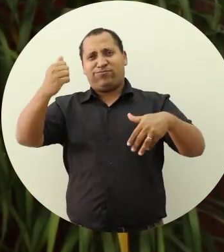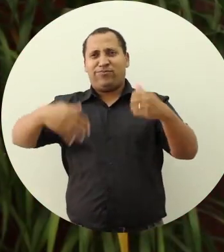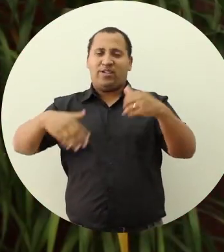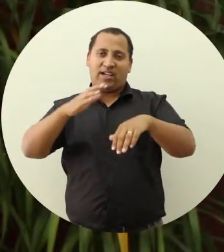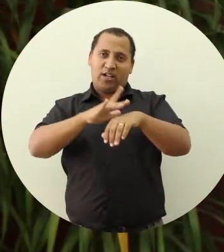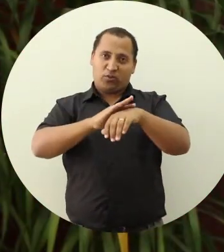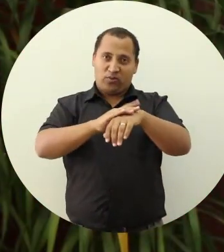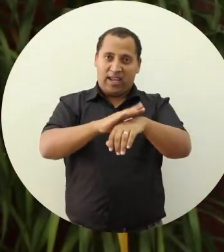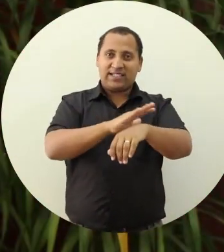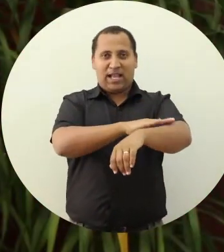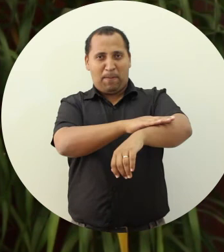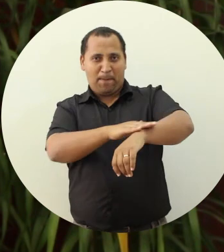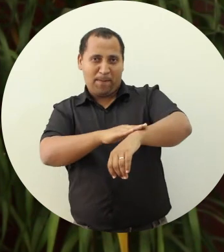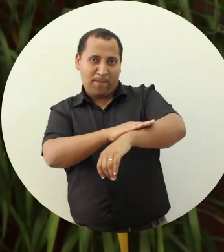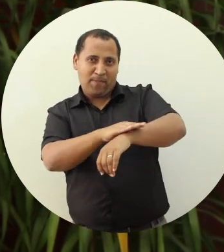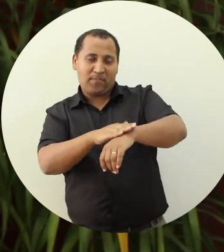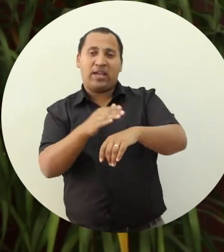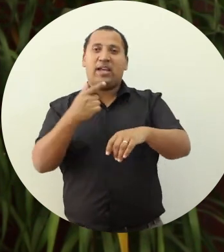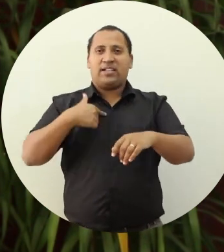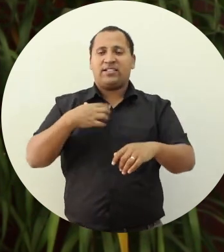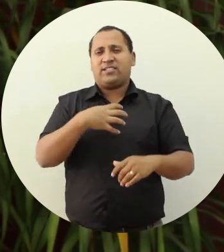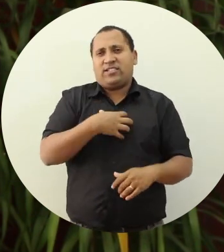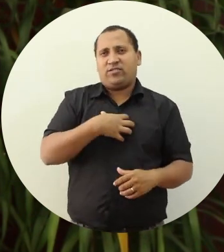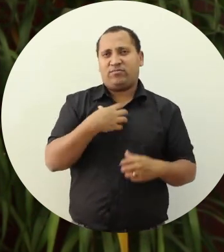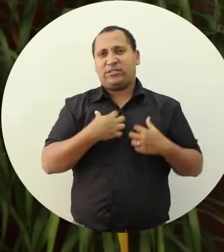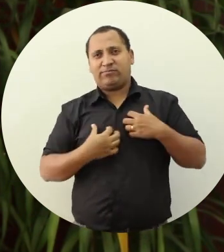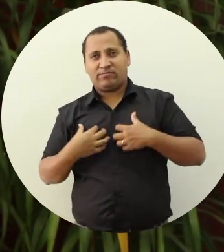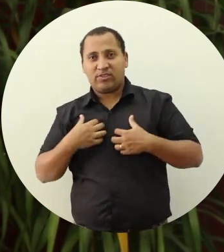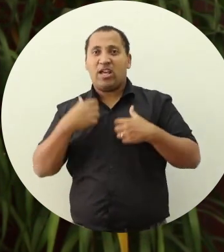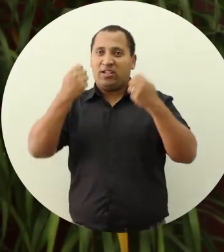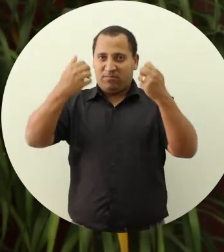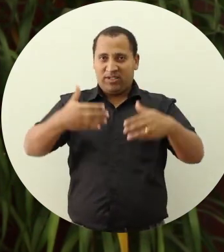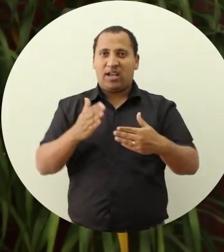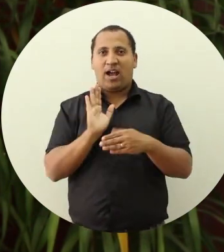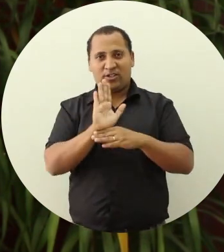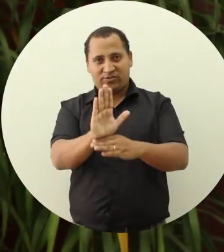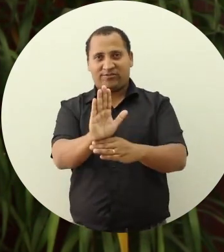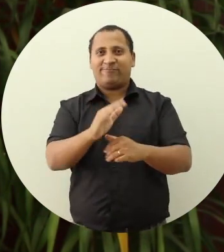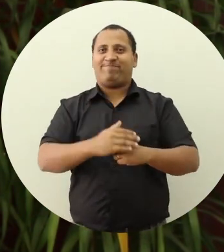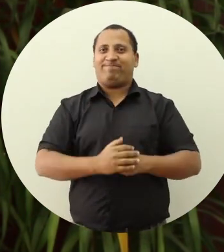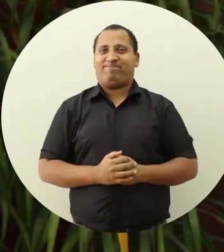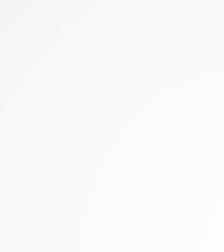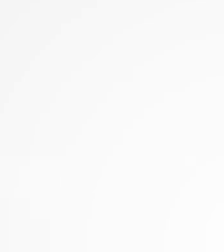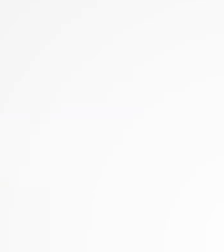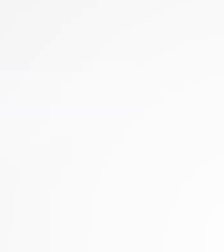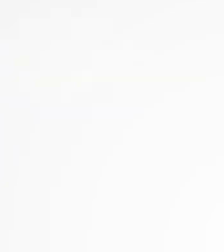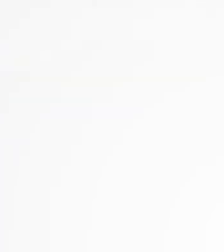brevemente sobre as doenças dermatológicas relacionadas aos fatores emocionais e espero ter esclarecido suas dúvidas.